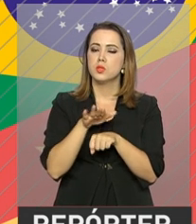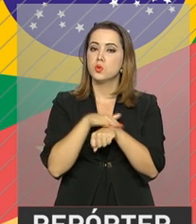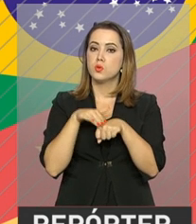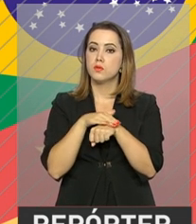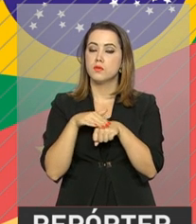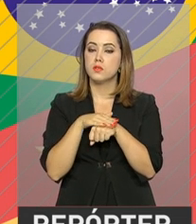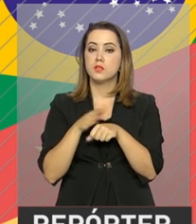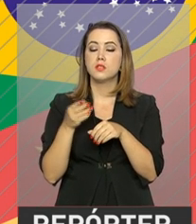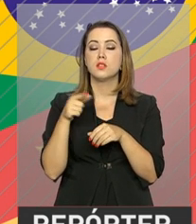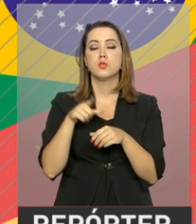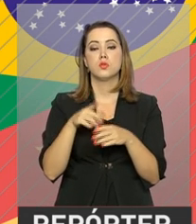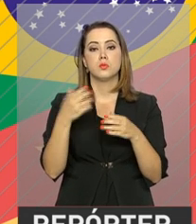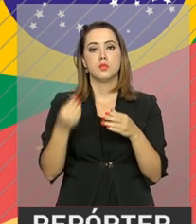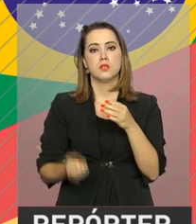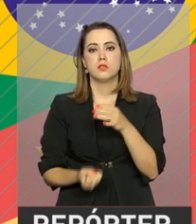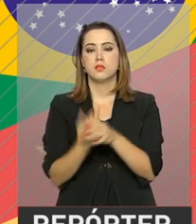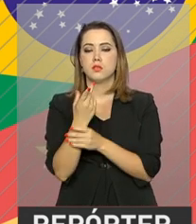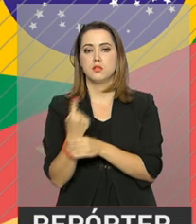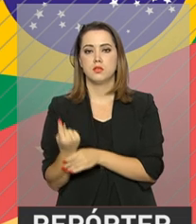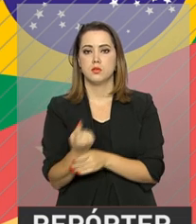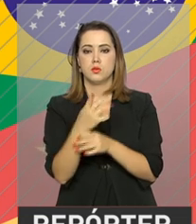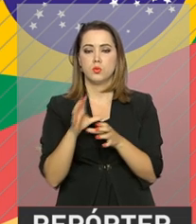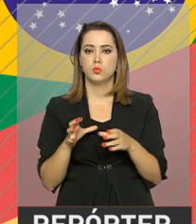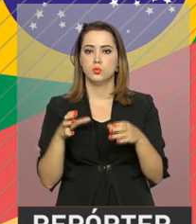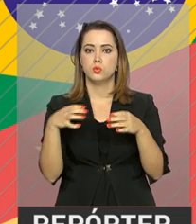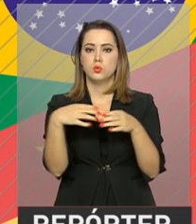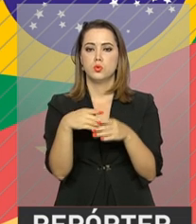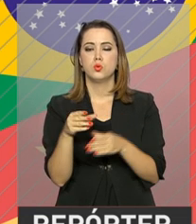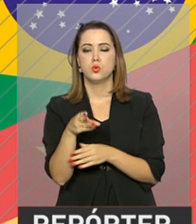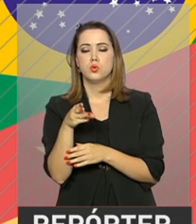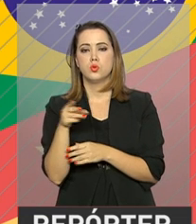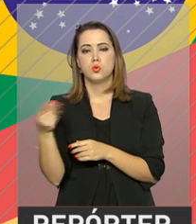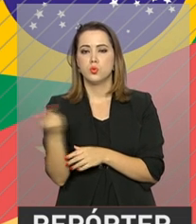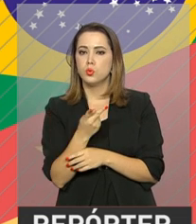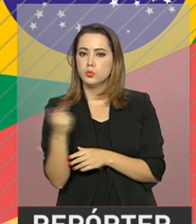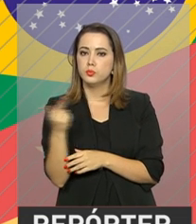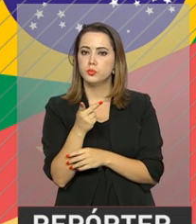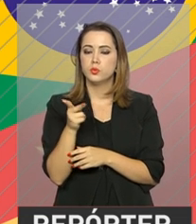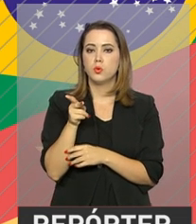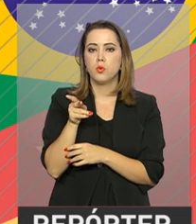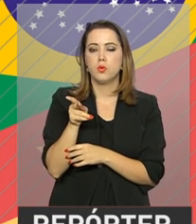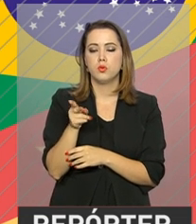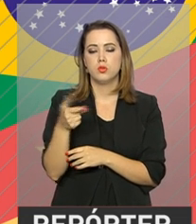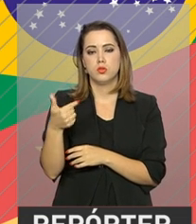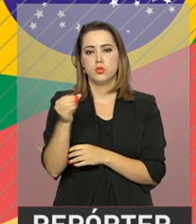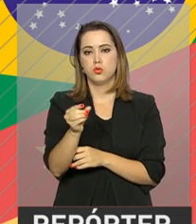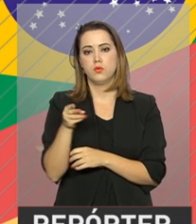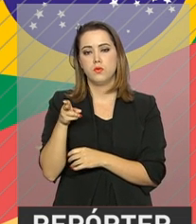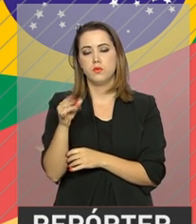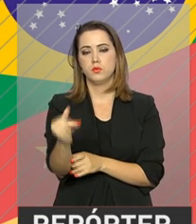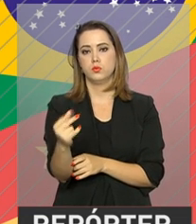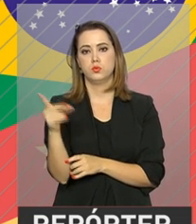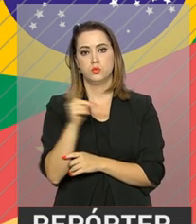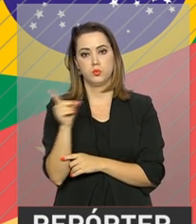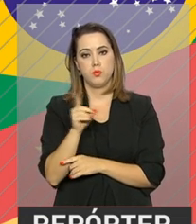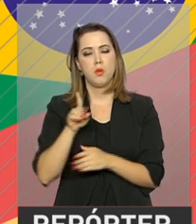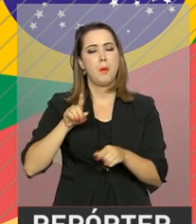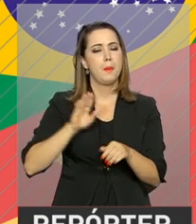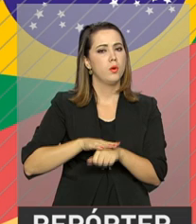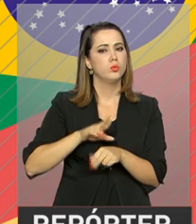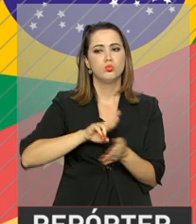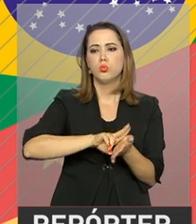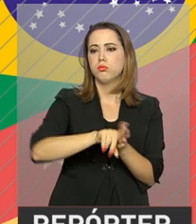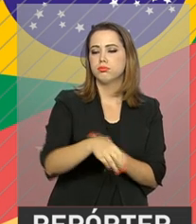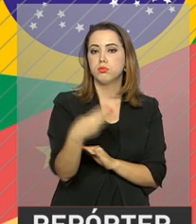bilateral de 20 bilhões de dólares para investimentos em infraestrutura também discutiram mais de 30 acordos em várias